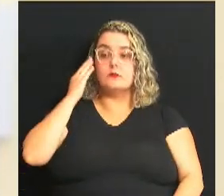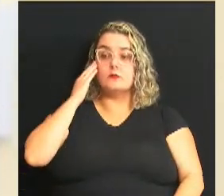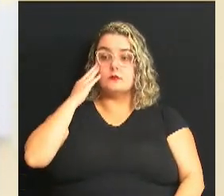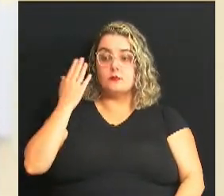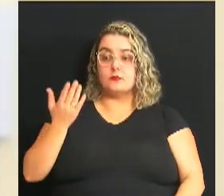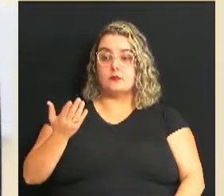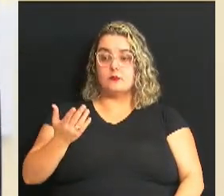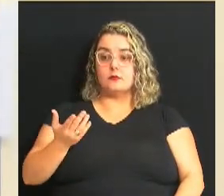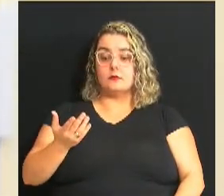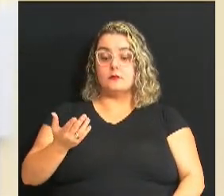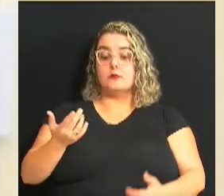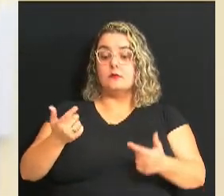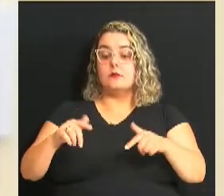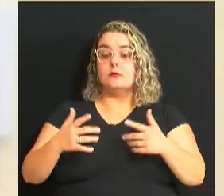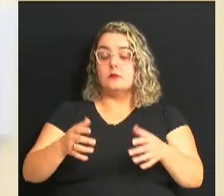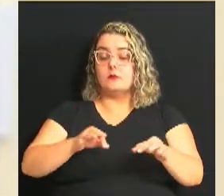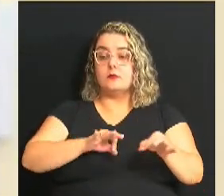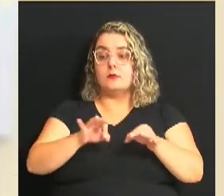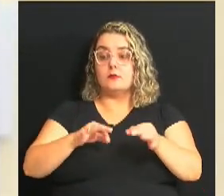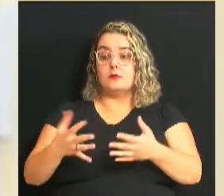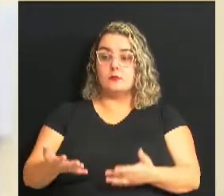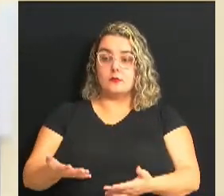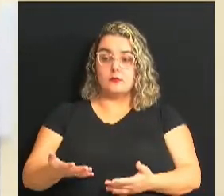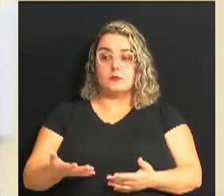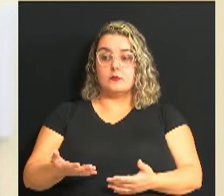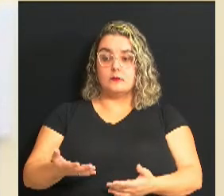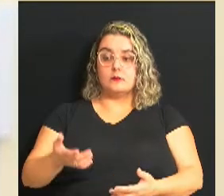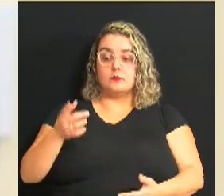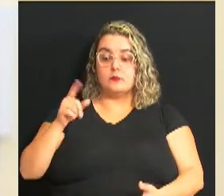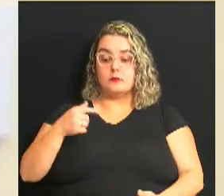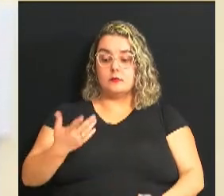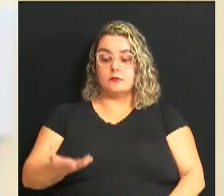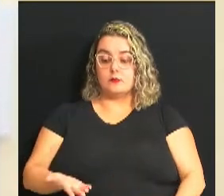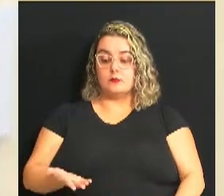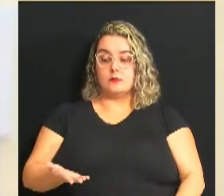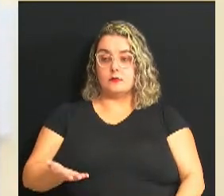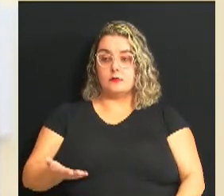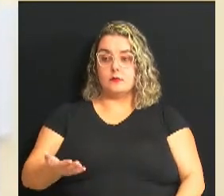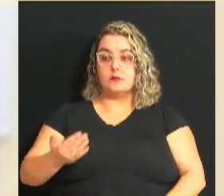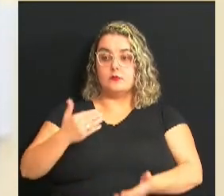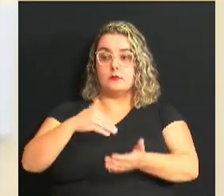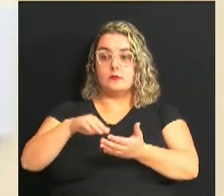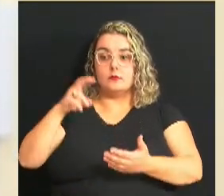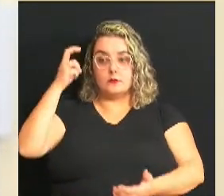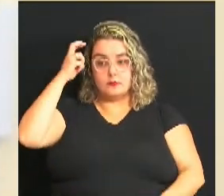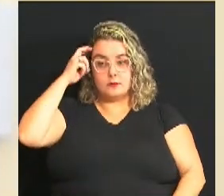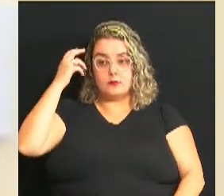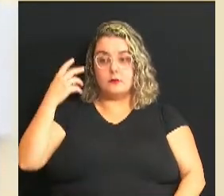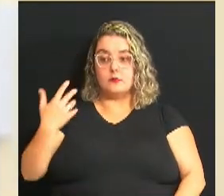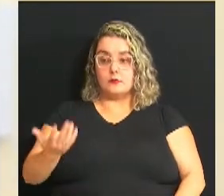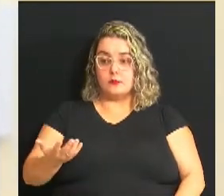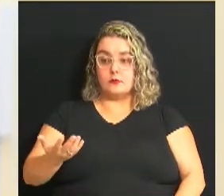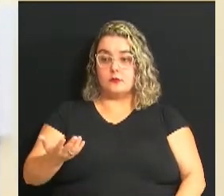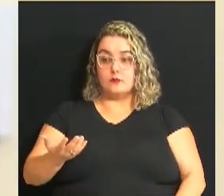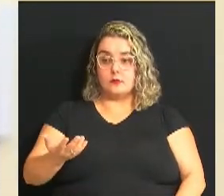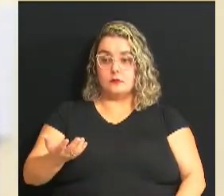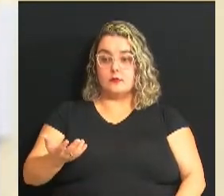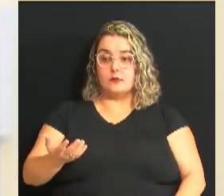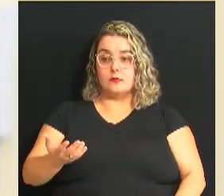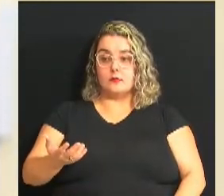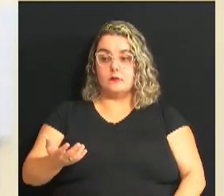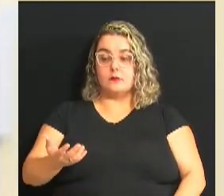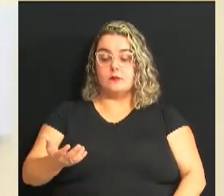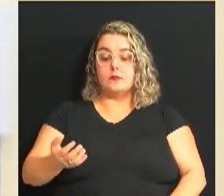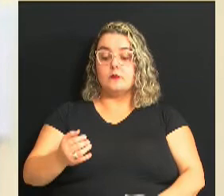com esse projeto. Ele é um projeto captado pela Secretaria de Cultura, porém ele é gerido pela Secretaria de